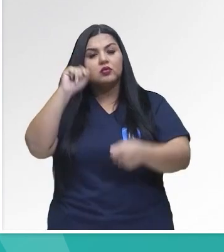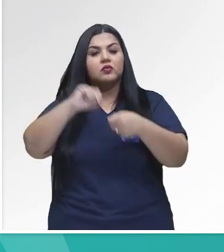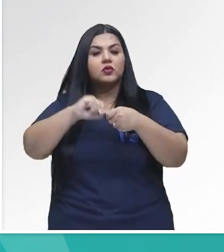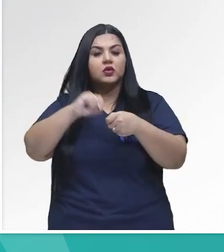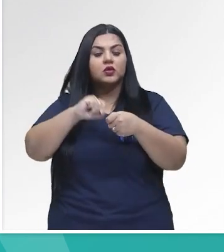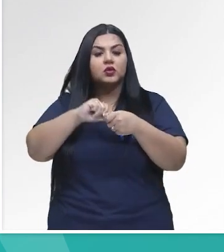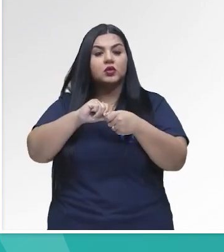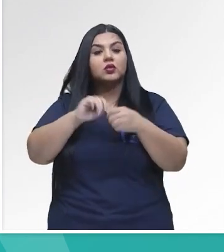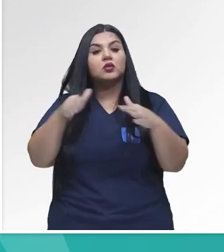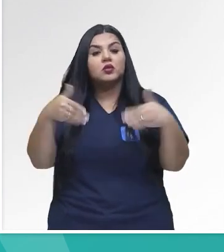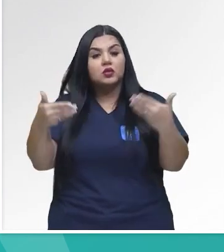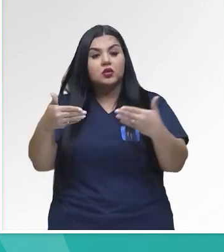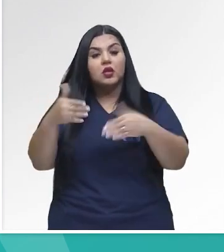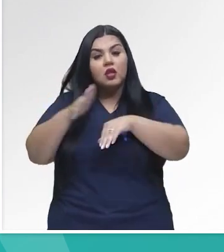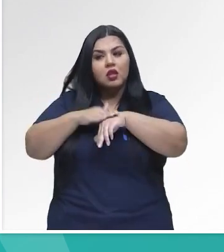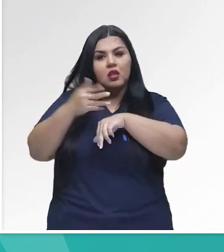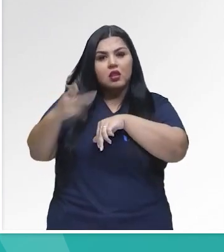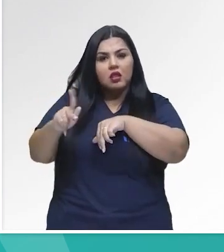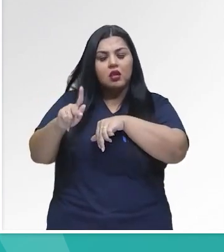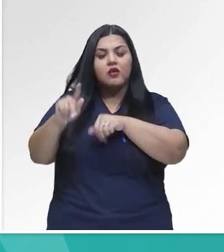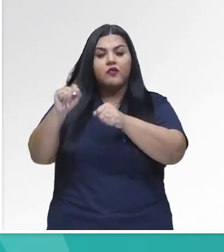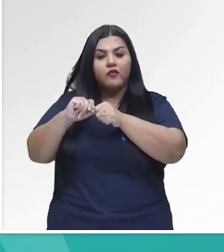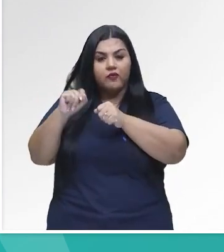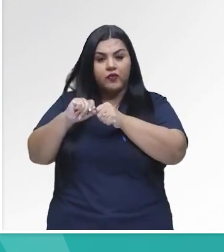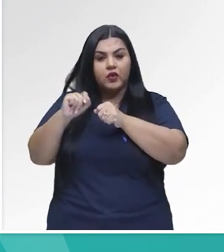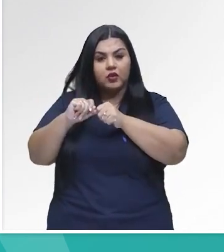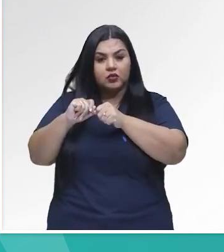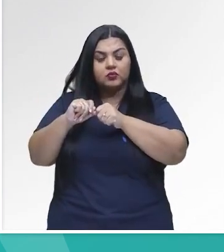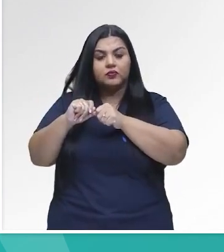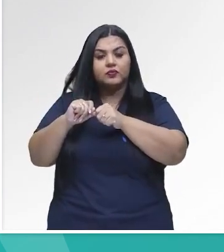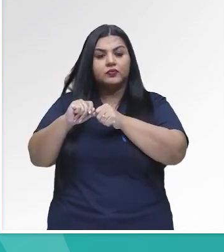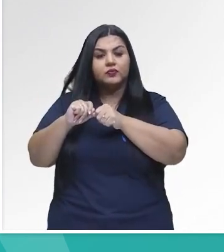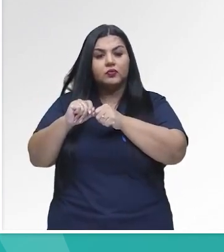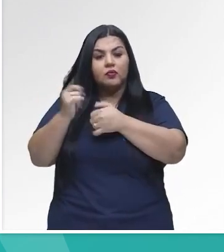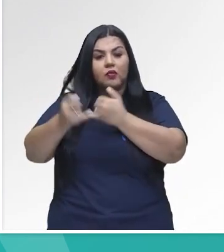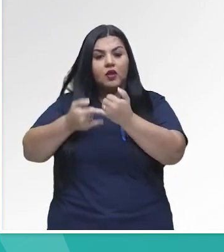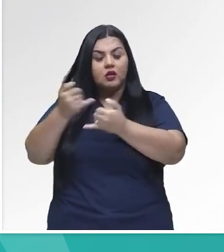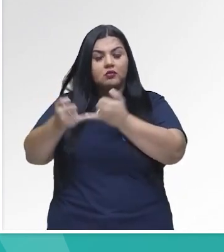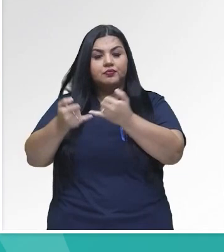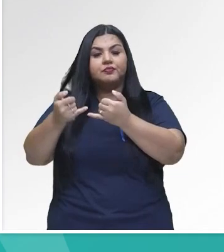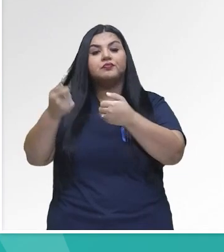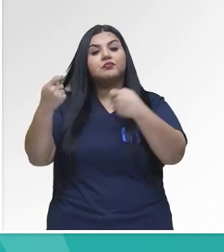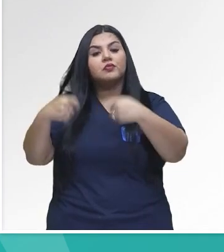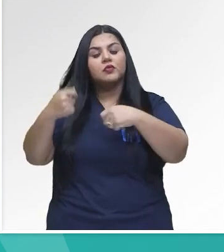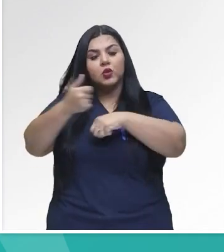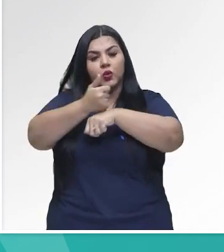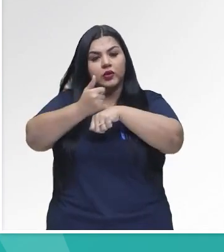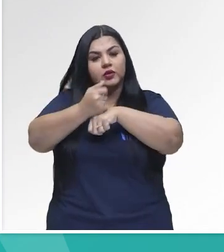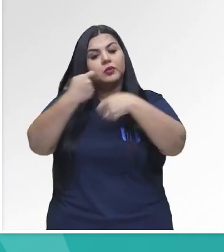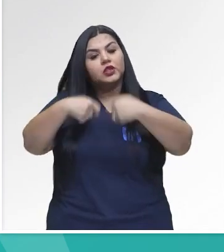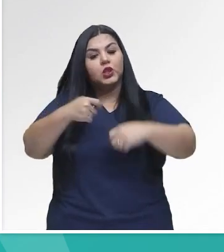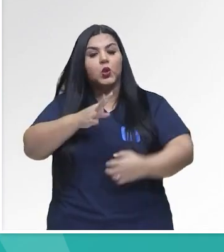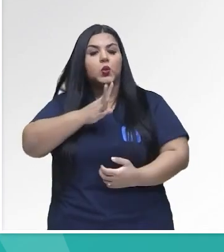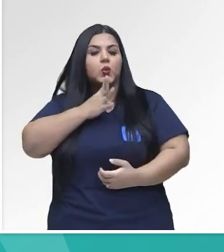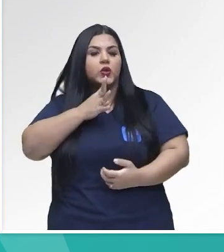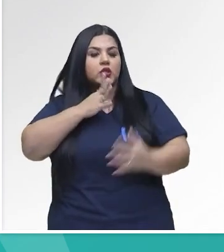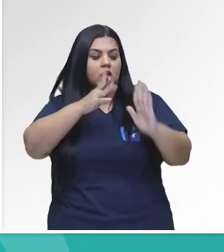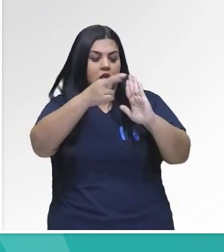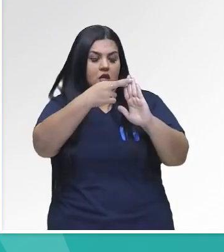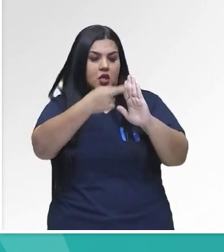enxadrista. Então, para ele ser praticado, o enxadrista, ele tem que conhecer as